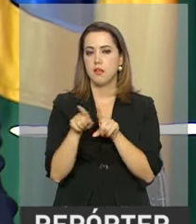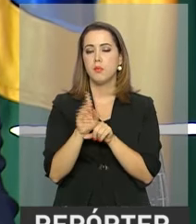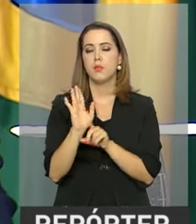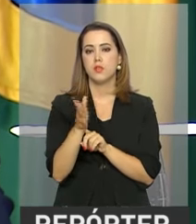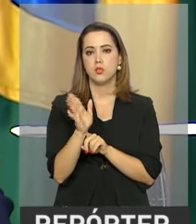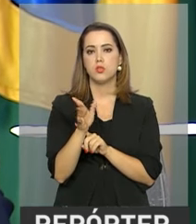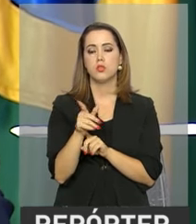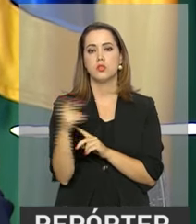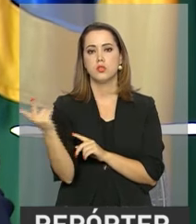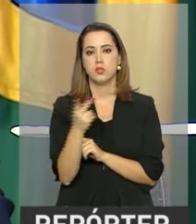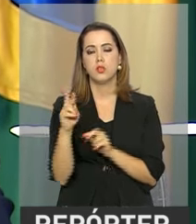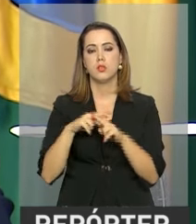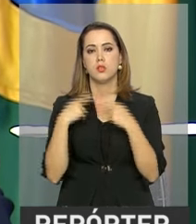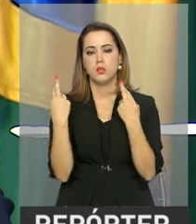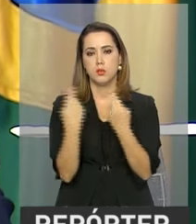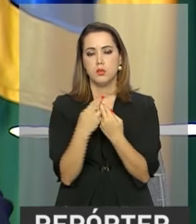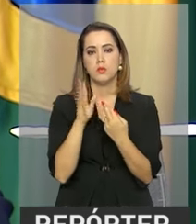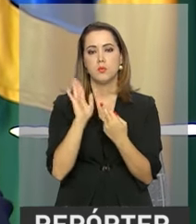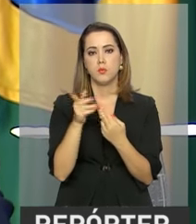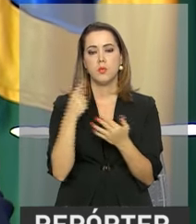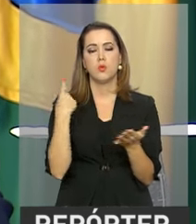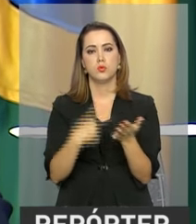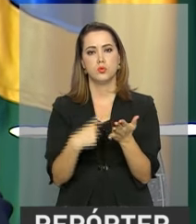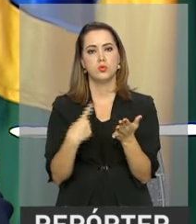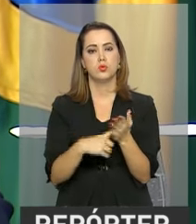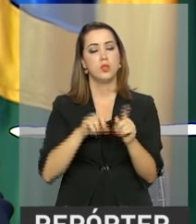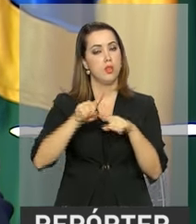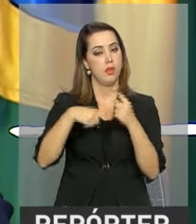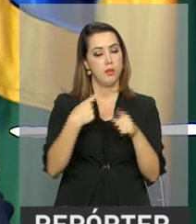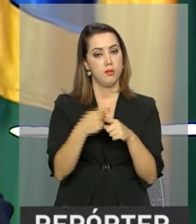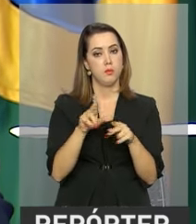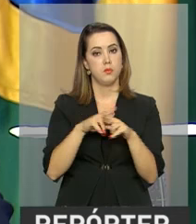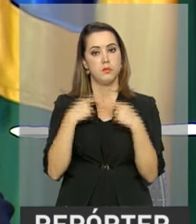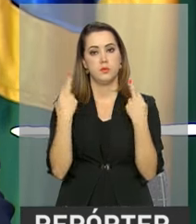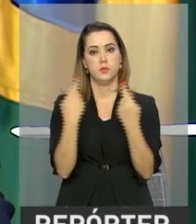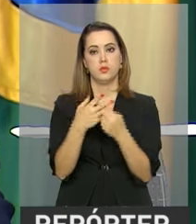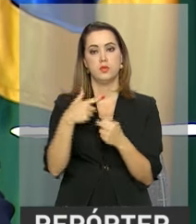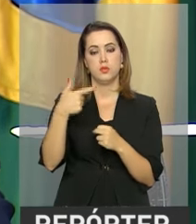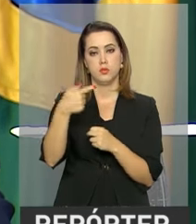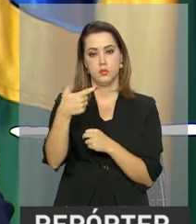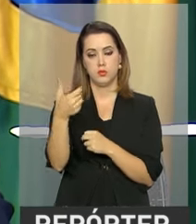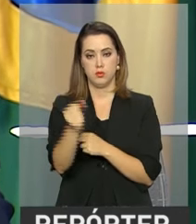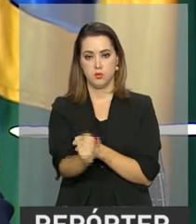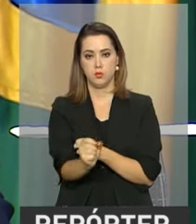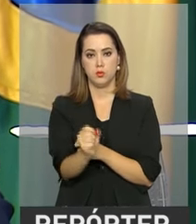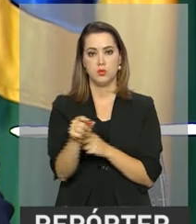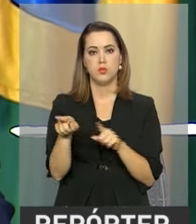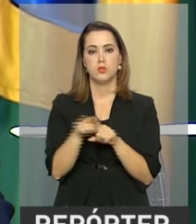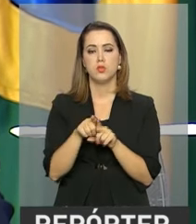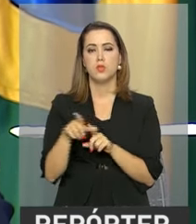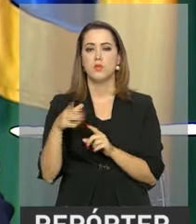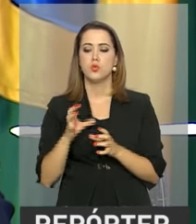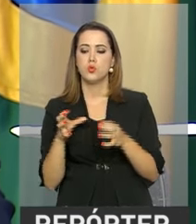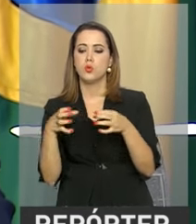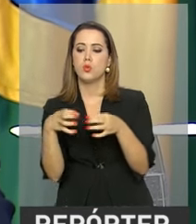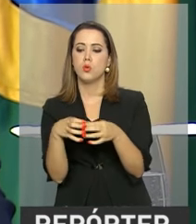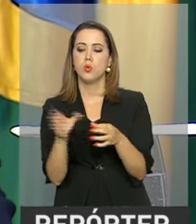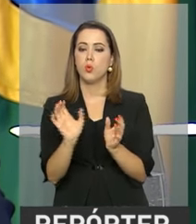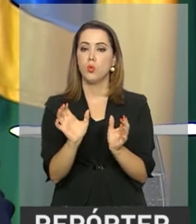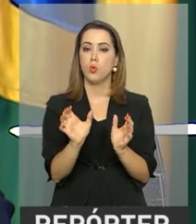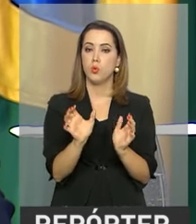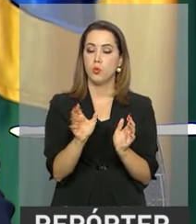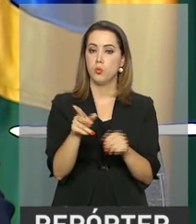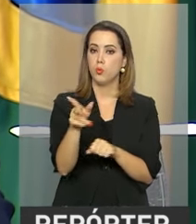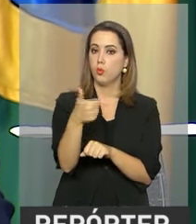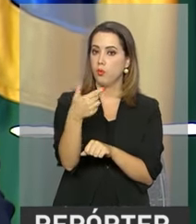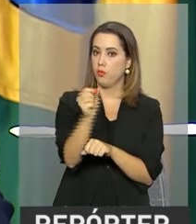nossas bilaterais já marcadas. E depois temos o G20, onde estão as 20, pelo menos, mais expressivas nações do mundo. Nós